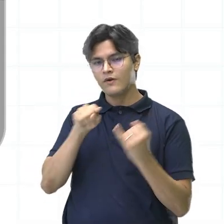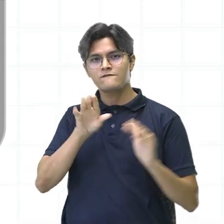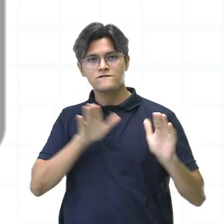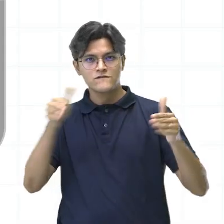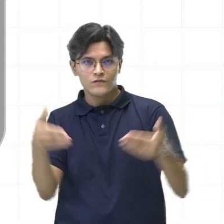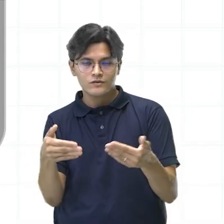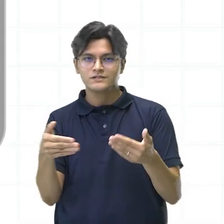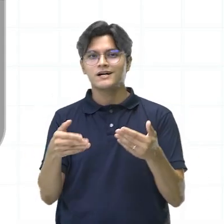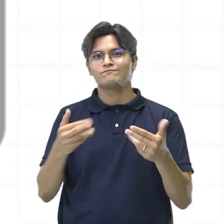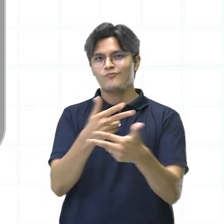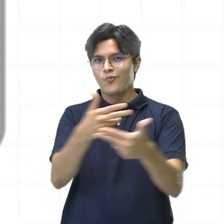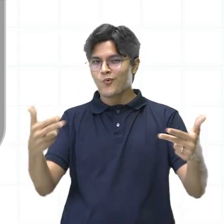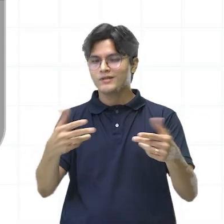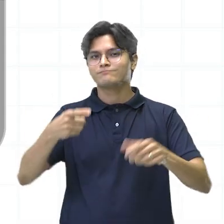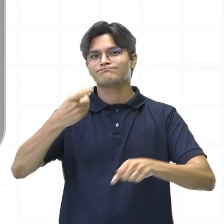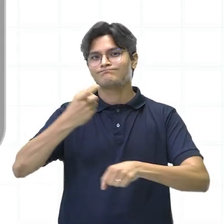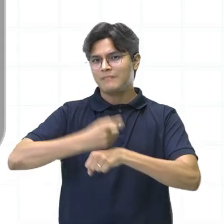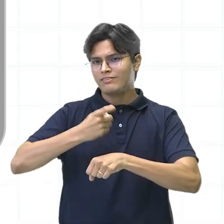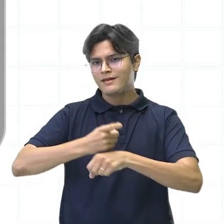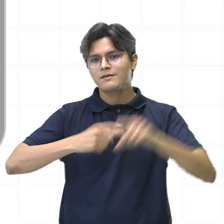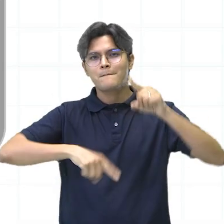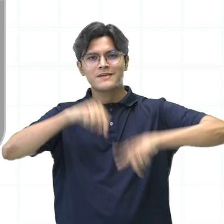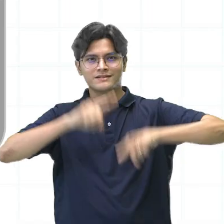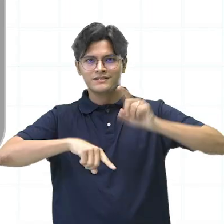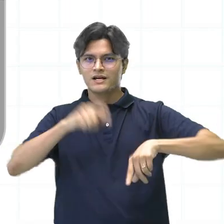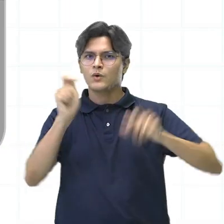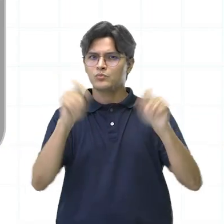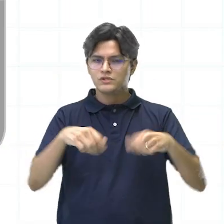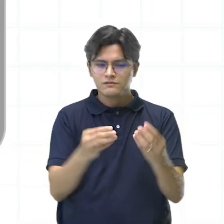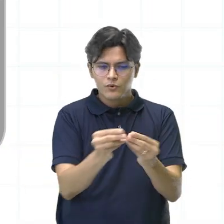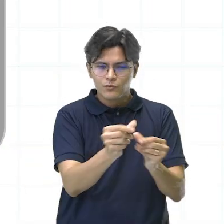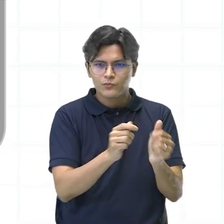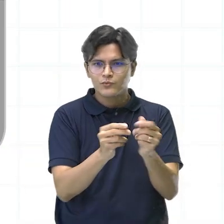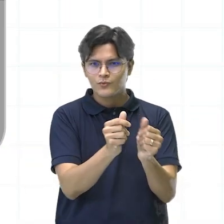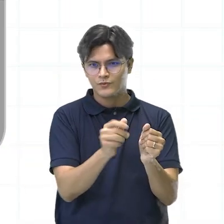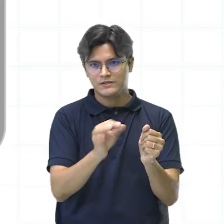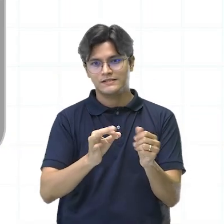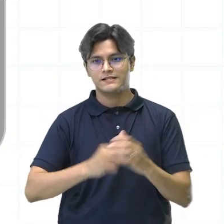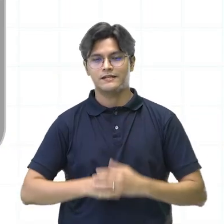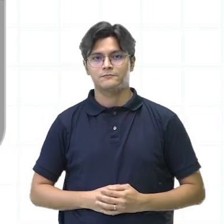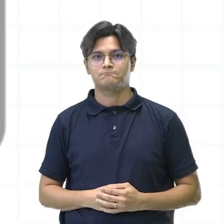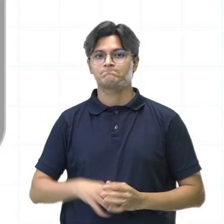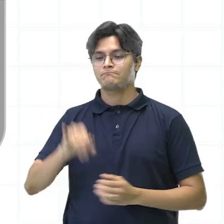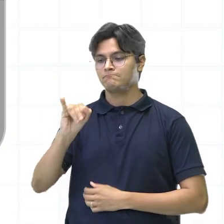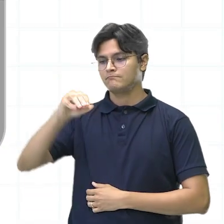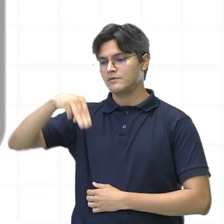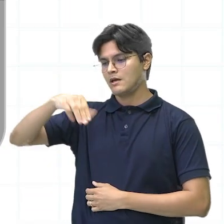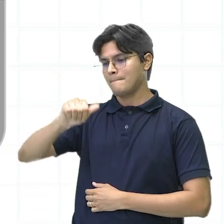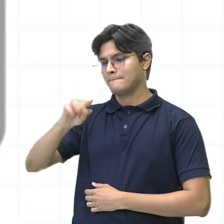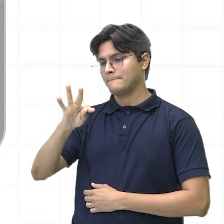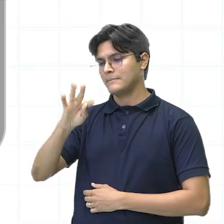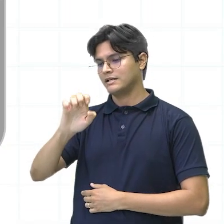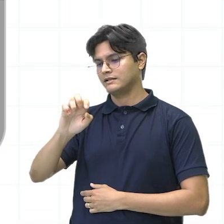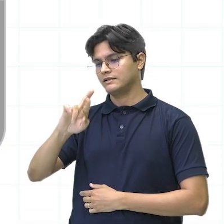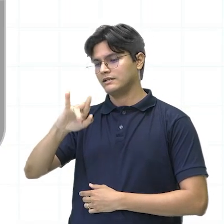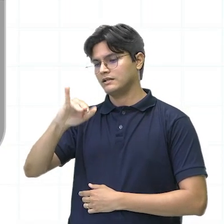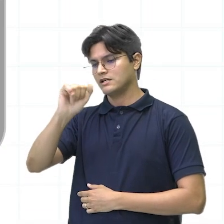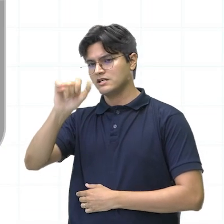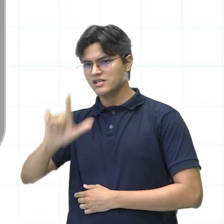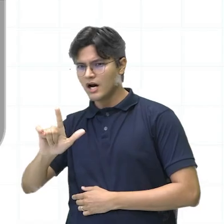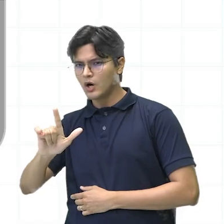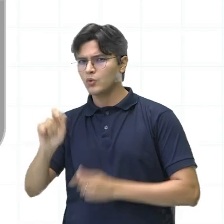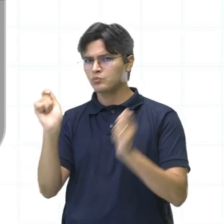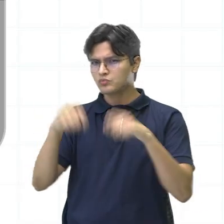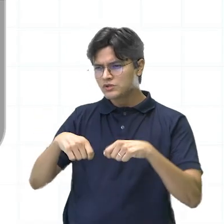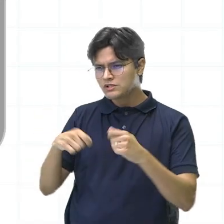coisas materiais, que são mensuráveis. E os imateriais serão aqueles que nós não mensuramos,